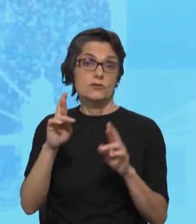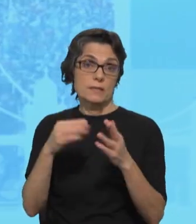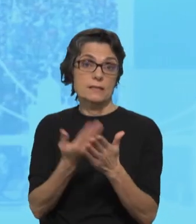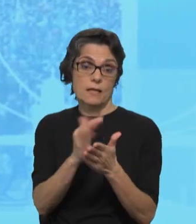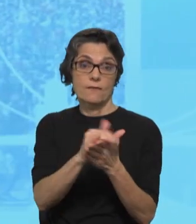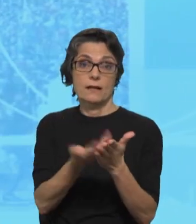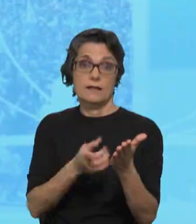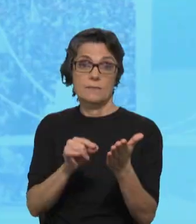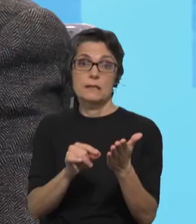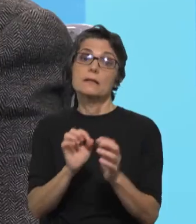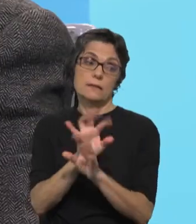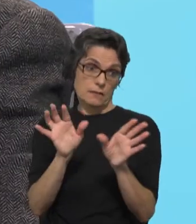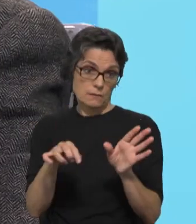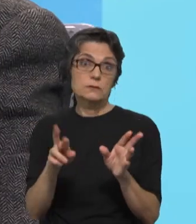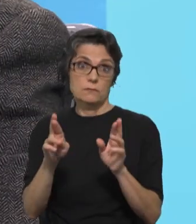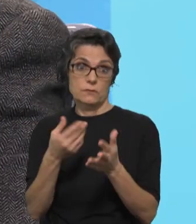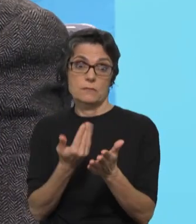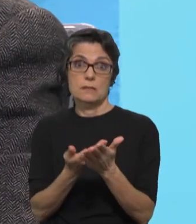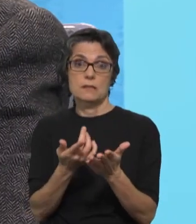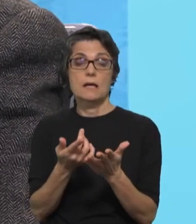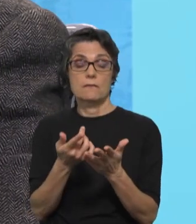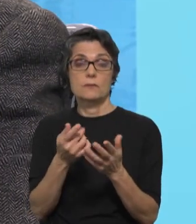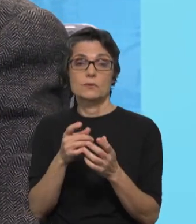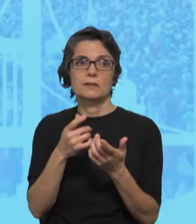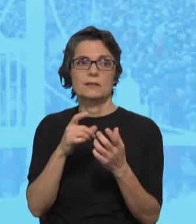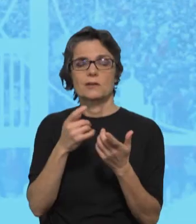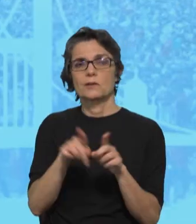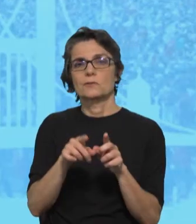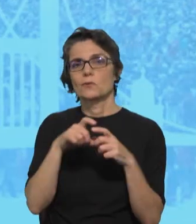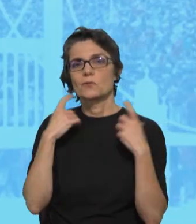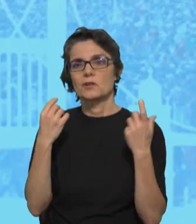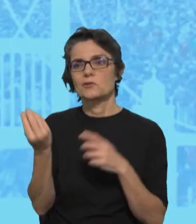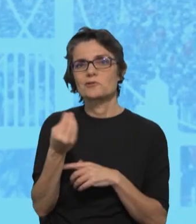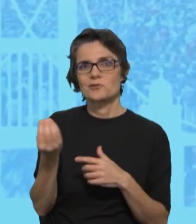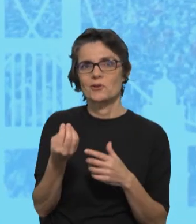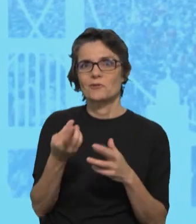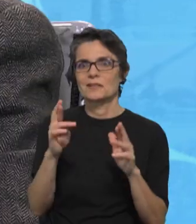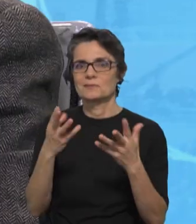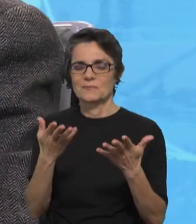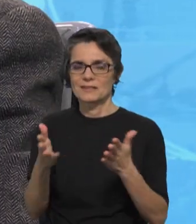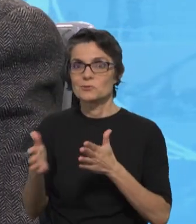para uma parte importante do clero mais jovem aqui do Patriarcado. Era uma esperança.